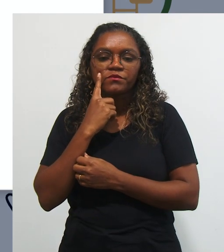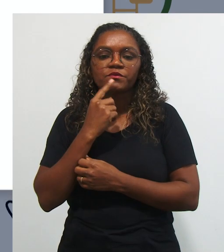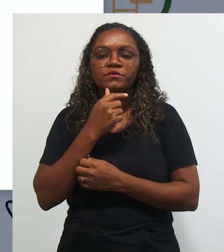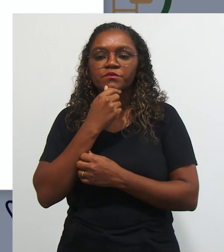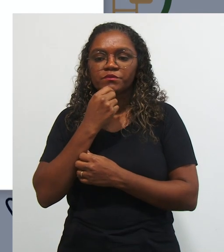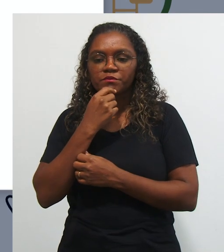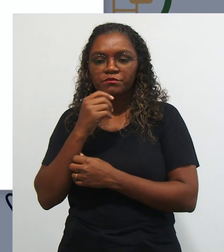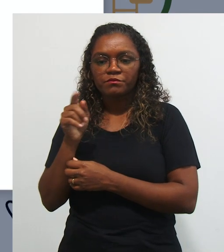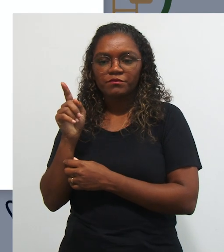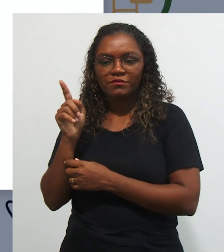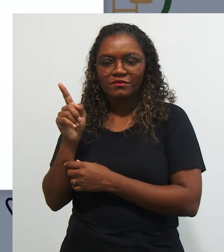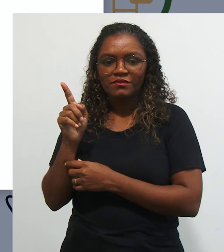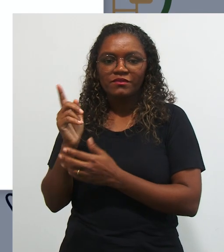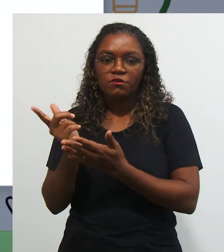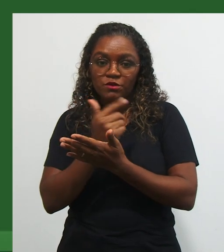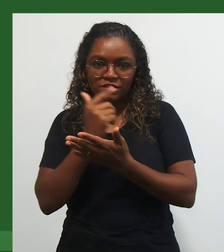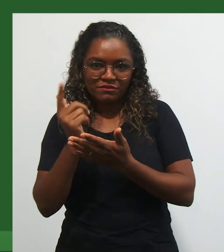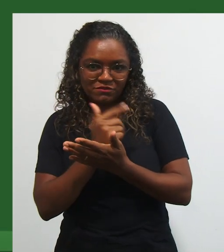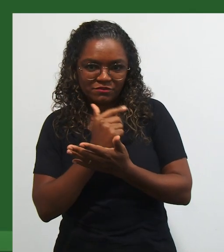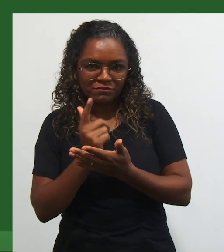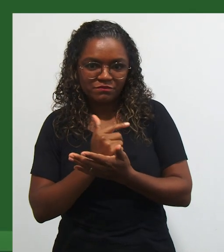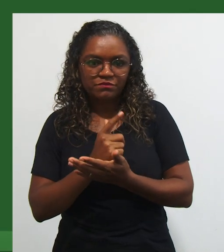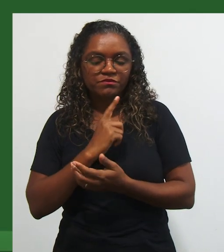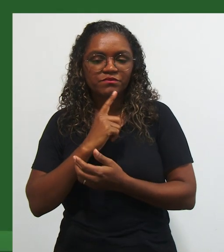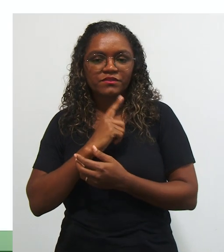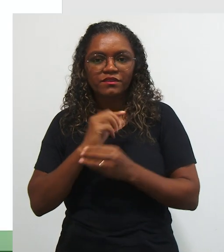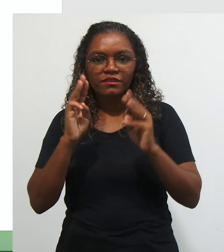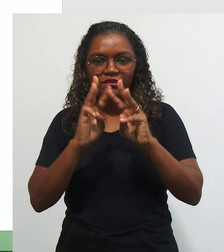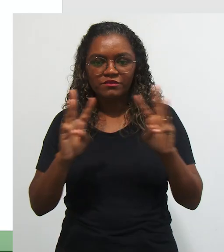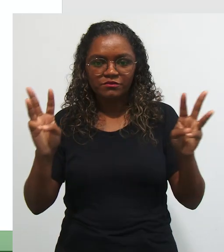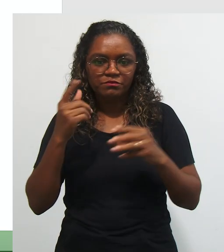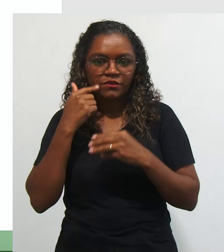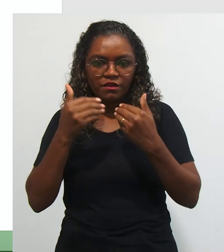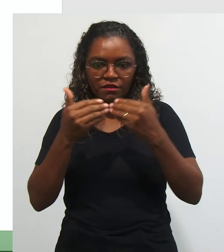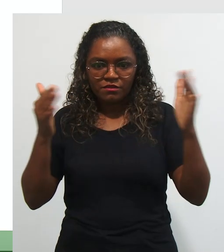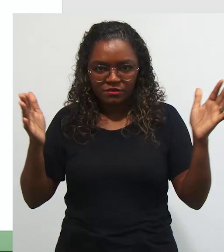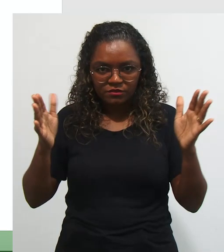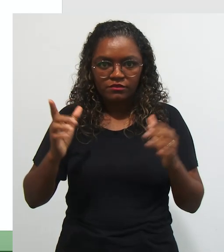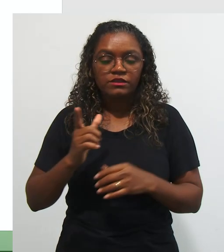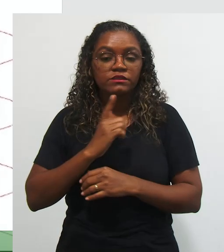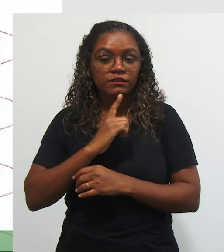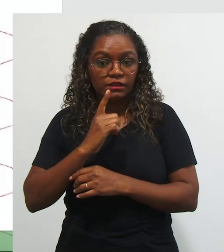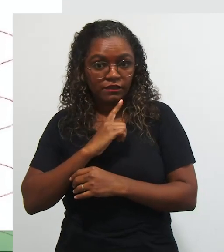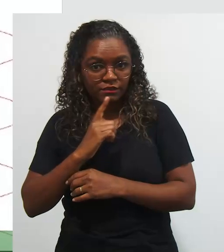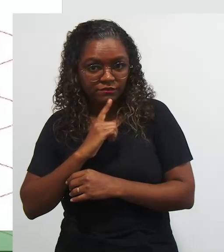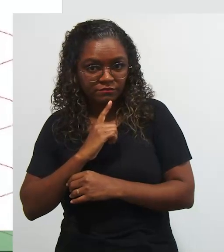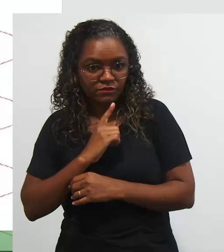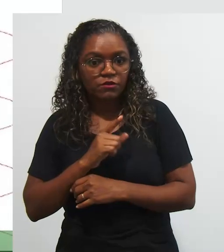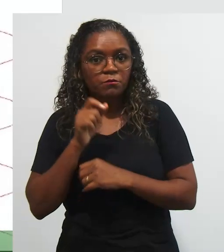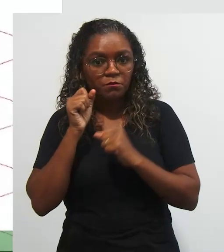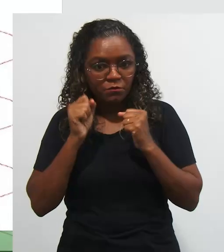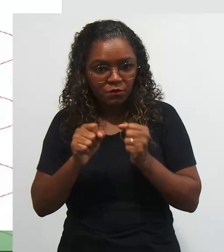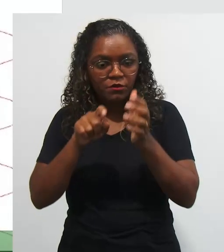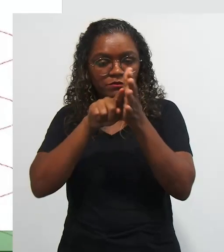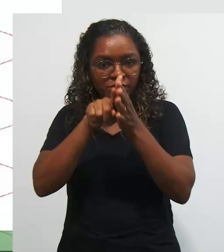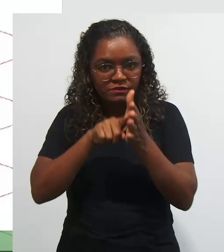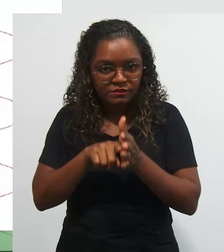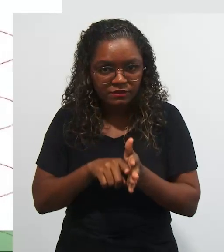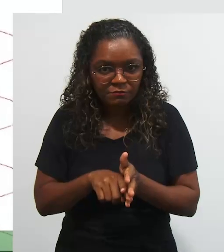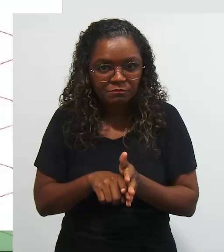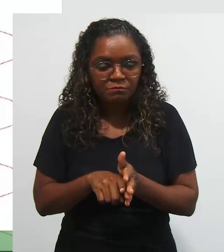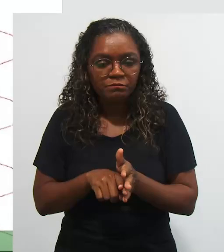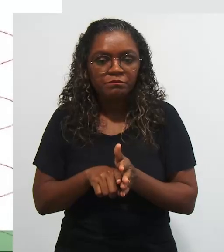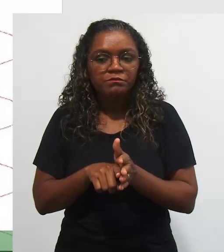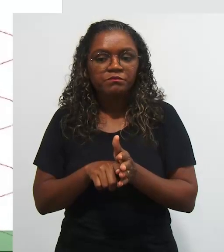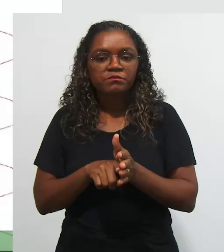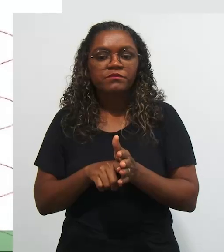maravilhosa que é o Pedrinho. Aqui tem o link, né? A gente vai abrir, tá disponível no Google Books, tá? E esse